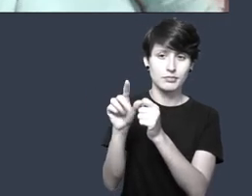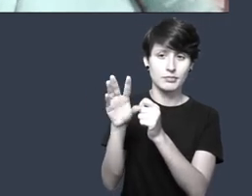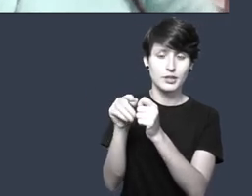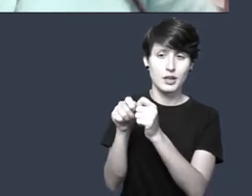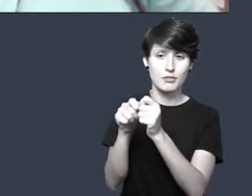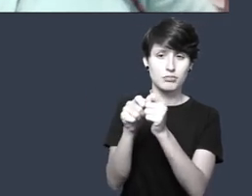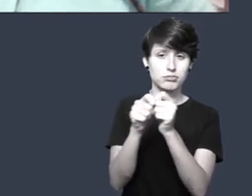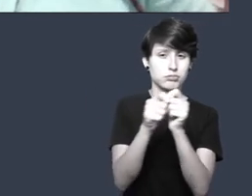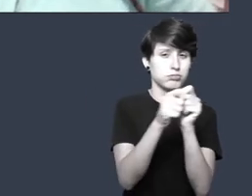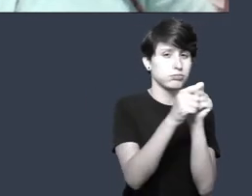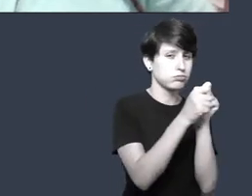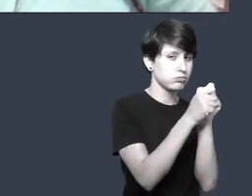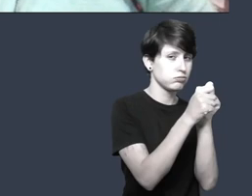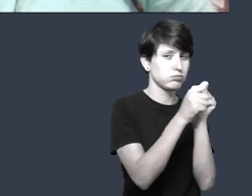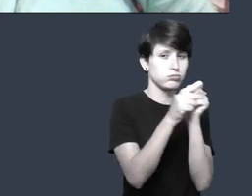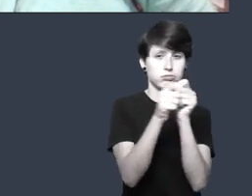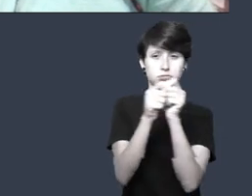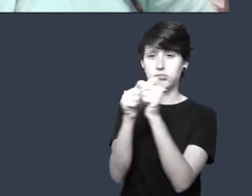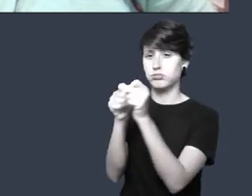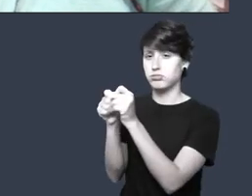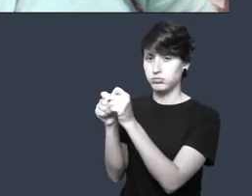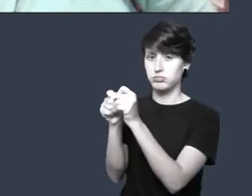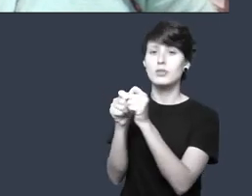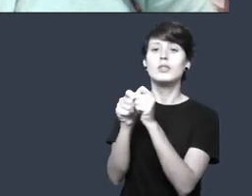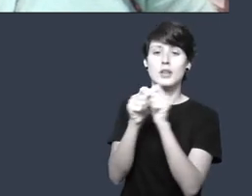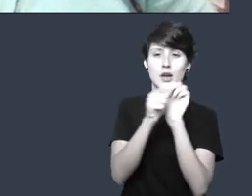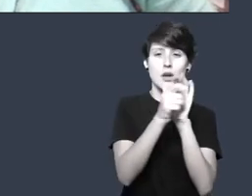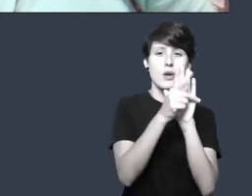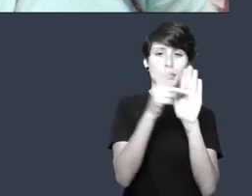da onde você estava. Esse aplicativo